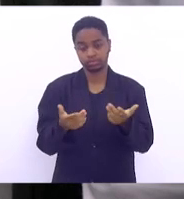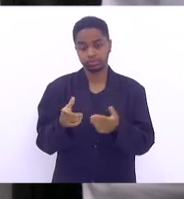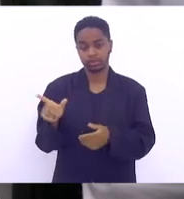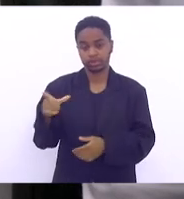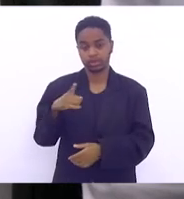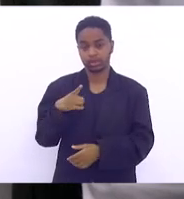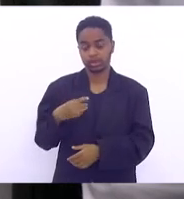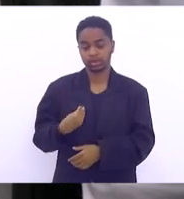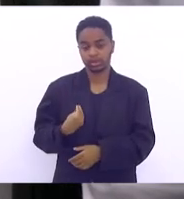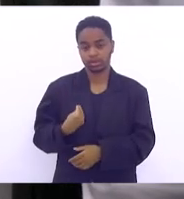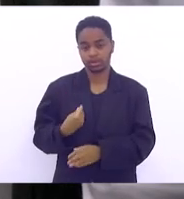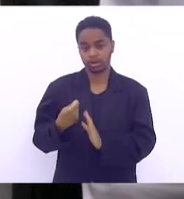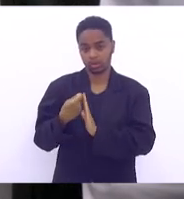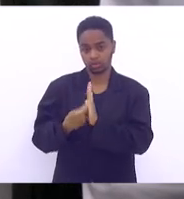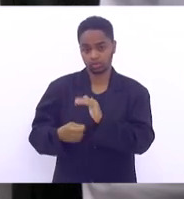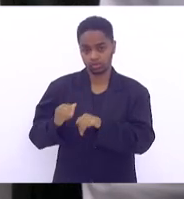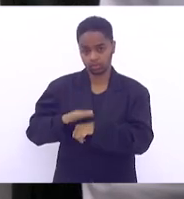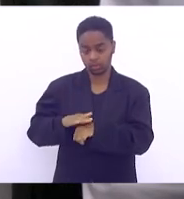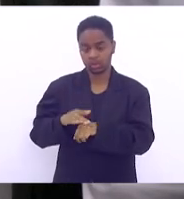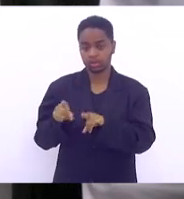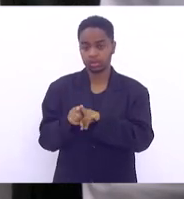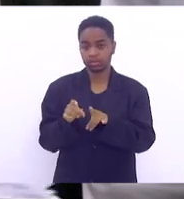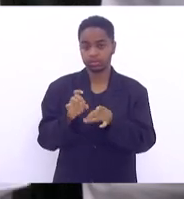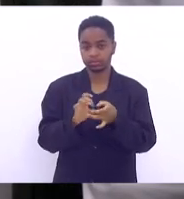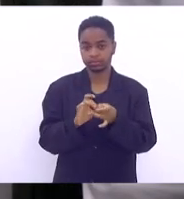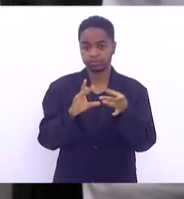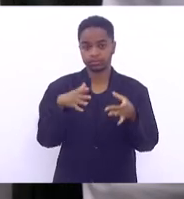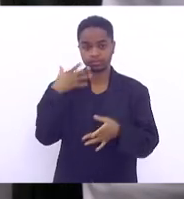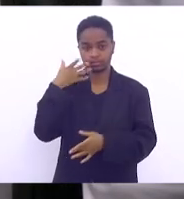vou abrir em discussão, passar a palavra também para o deputado Tandy,